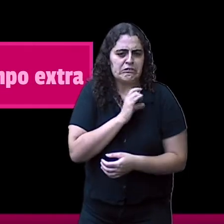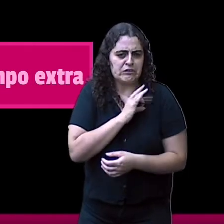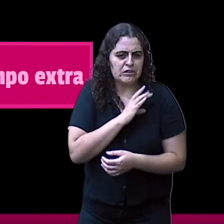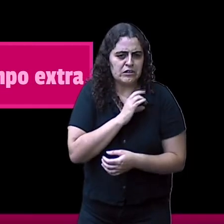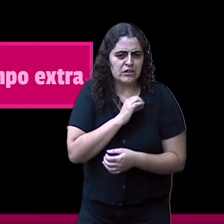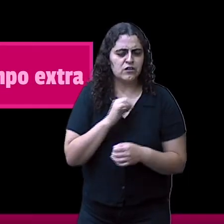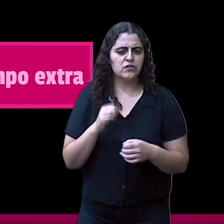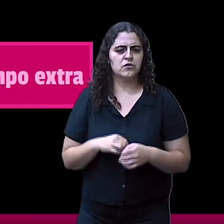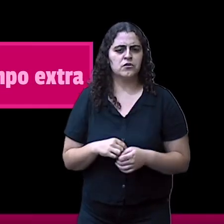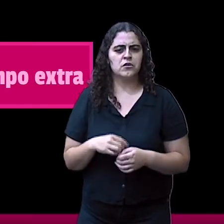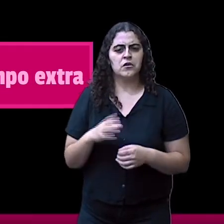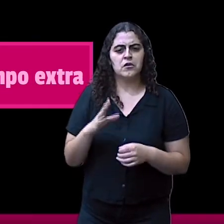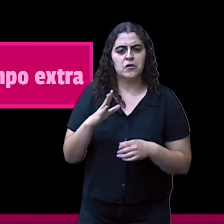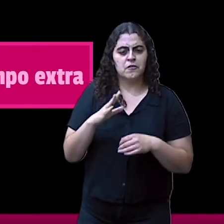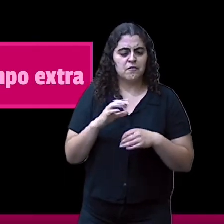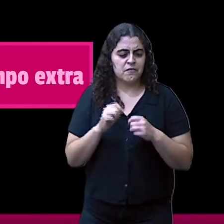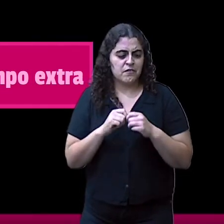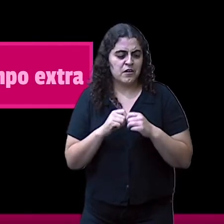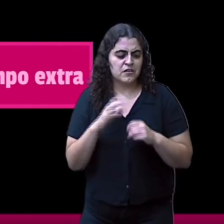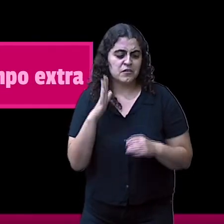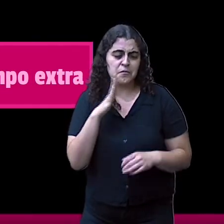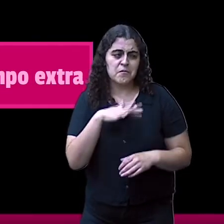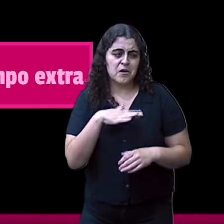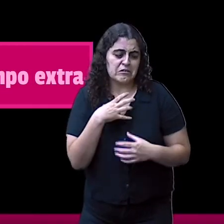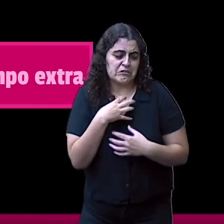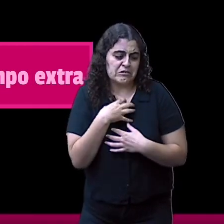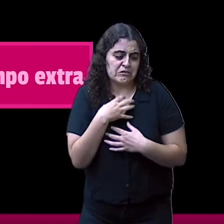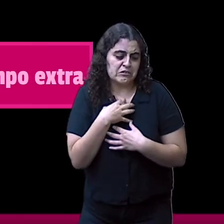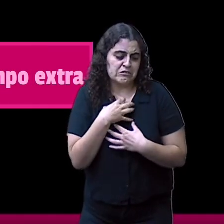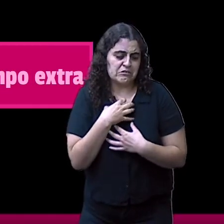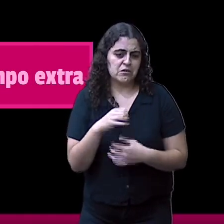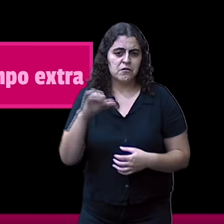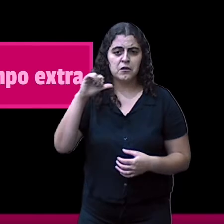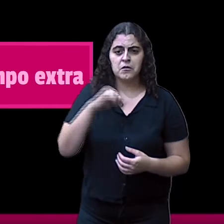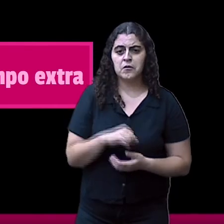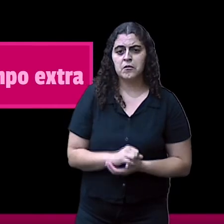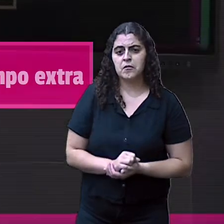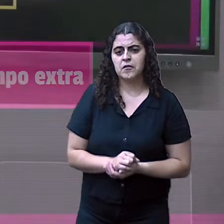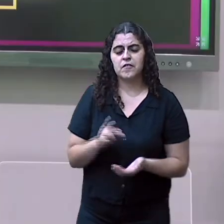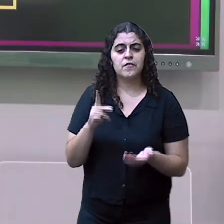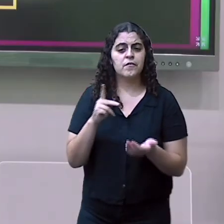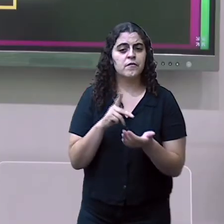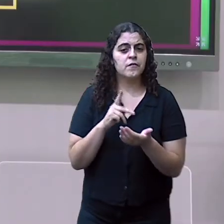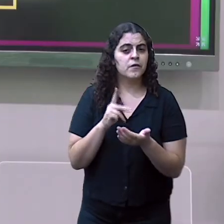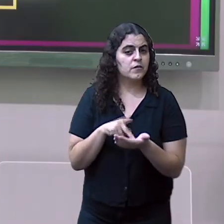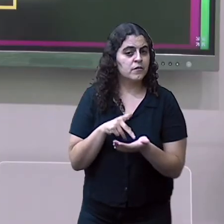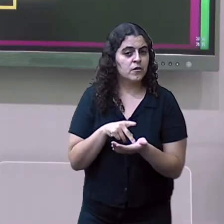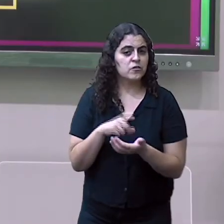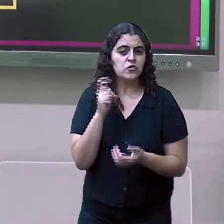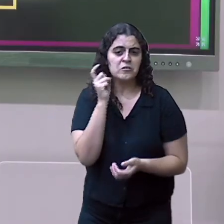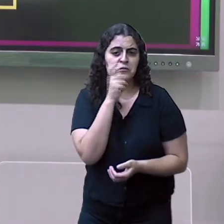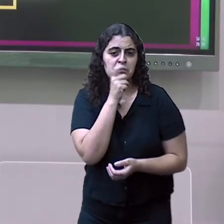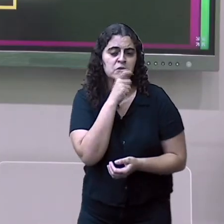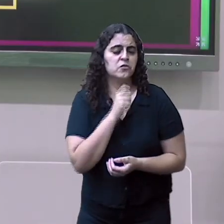demais faz mal. Sentir medo demais faz mal. Verdade ou